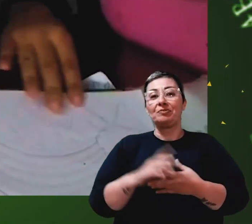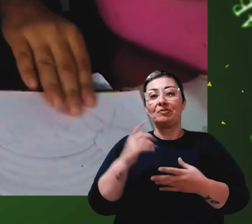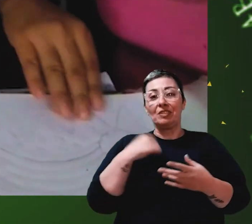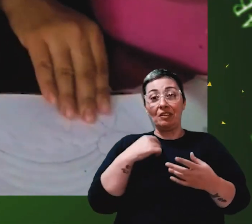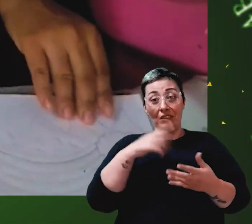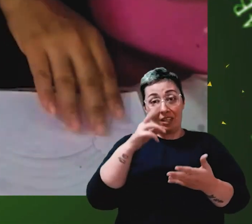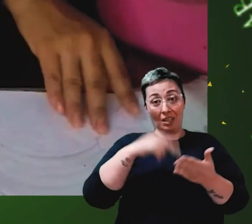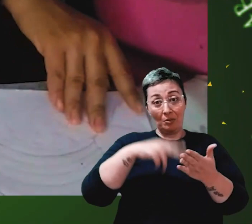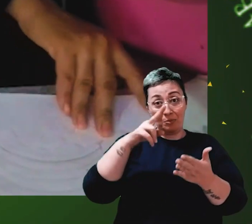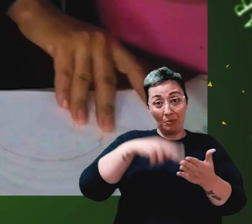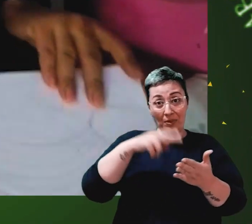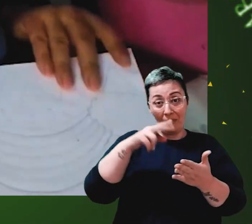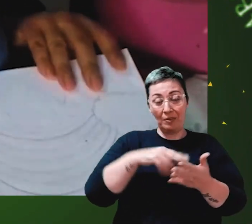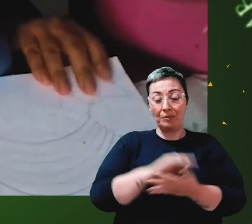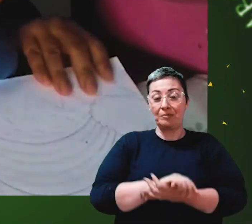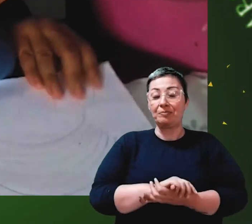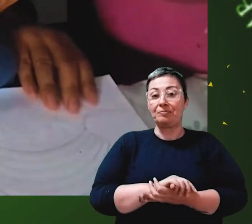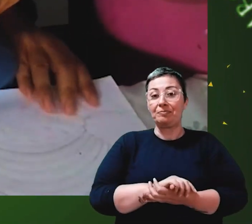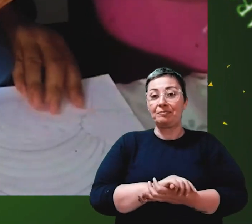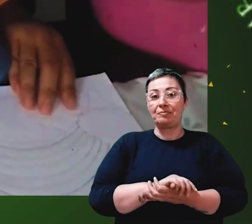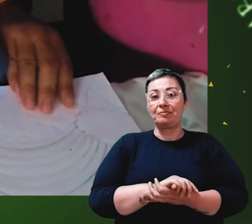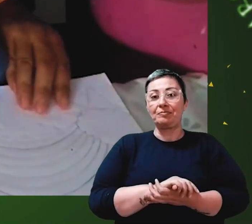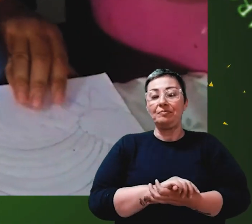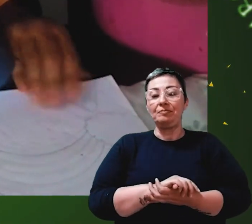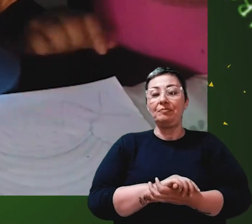Entendeu? Vamos pintar agora?